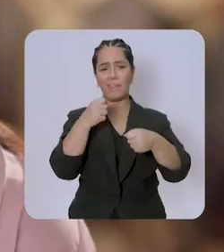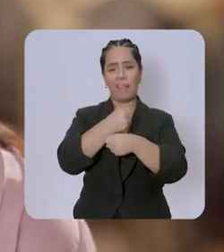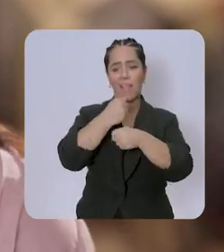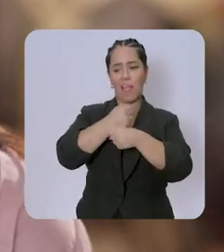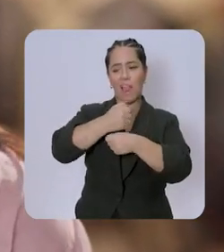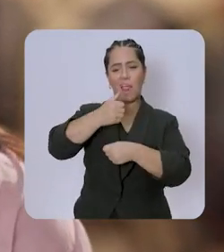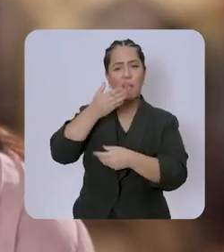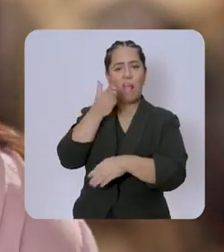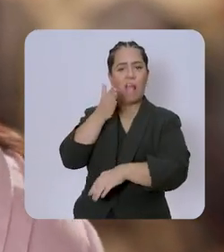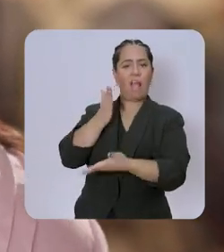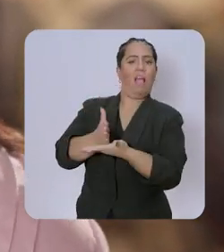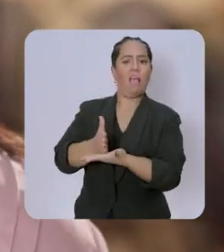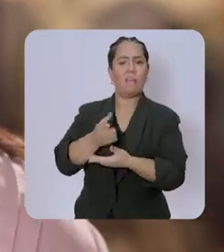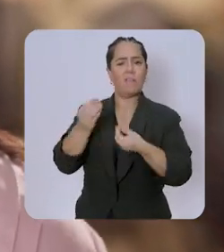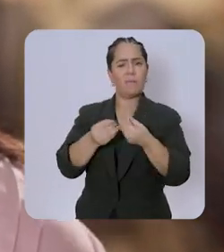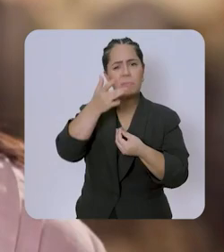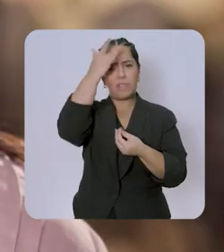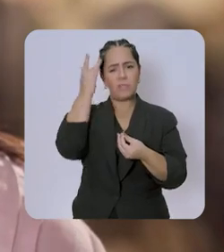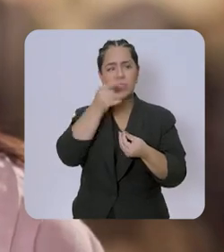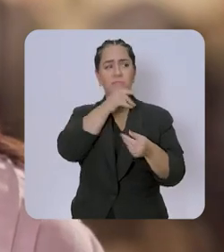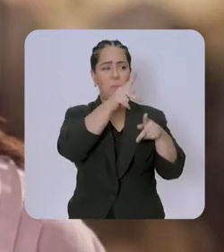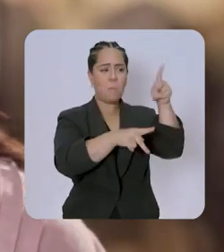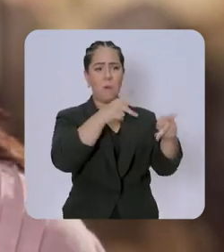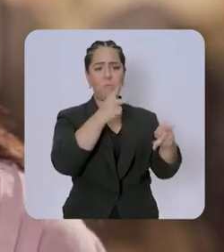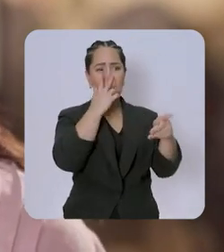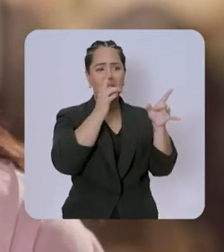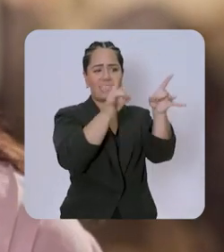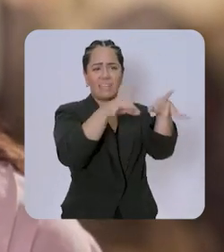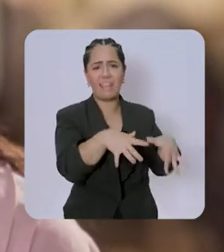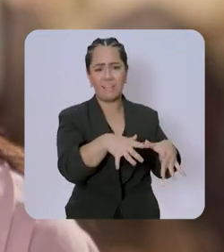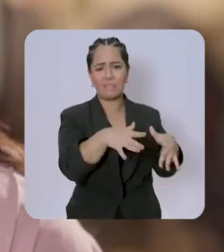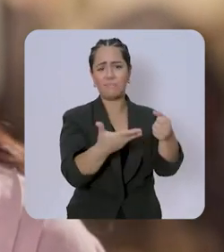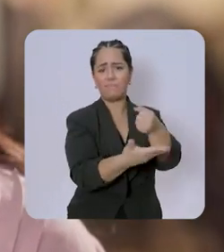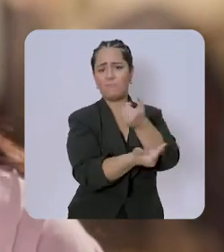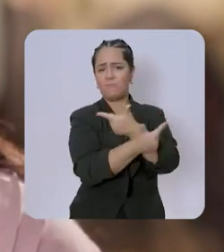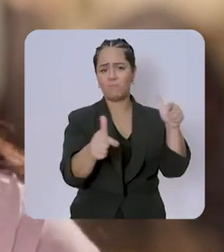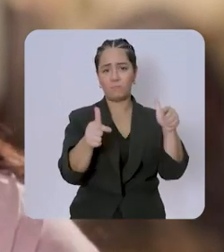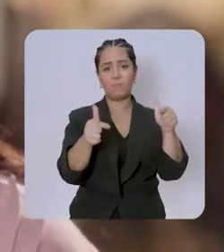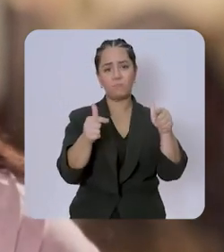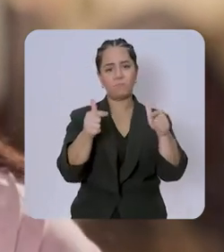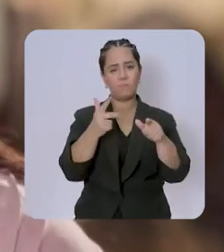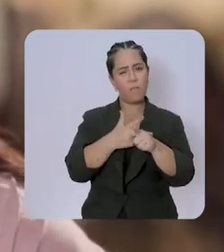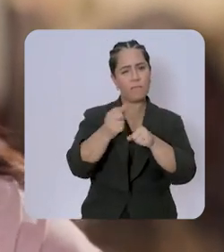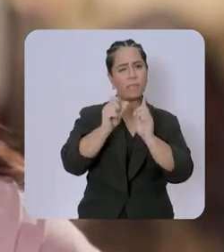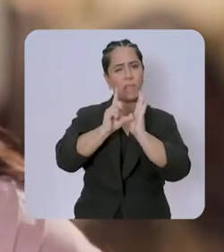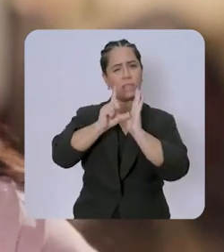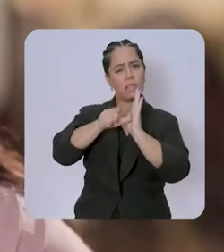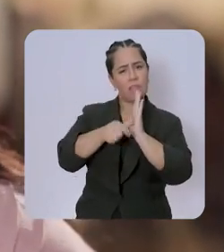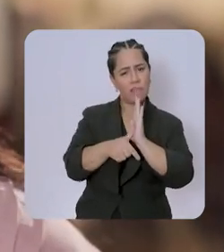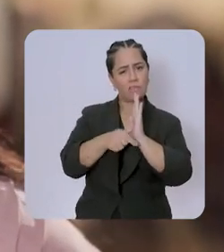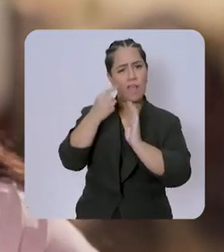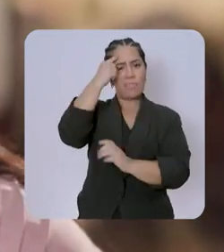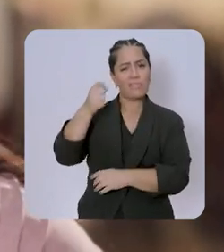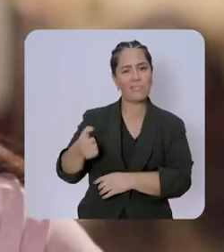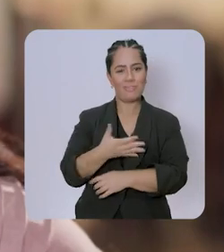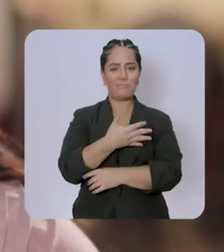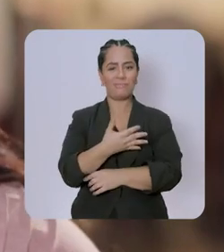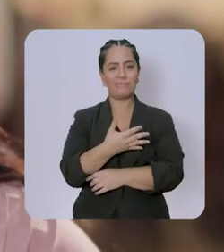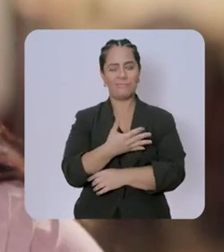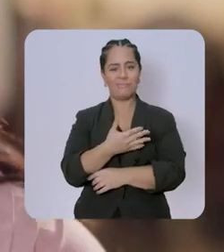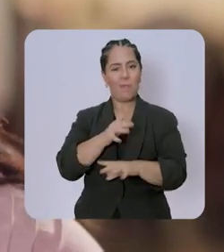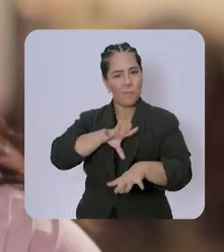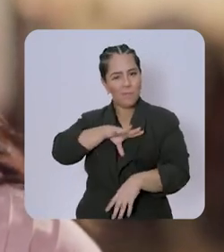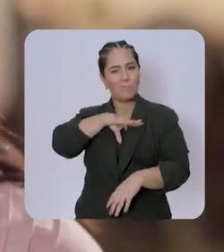obras pela metade. Vai vencer o descaso de quem deixa o povo na mão sem o básico. Vai vencer o atraso com